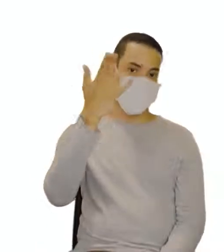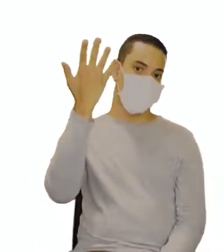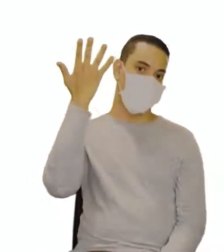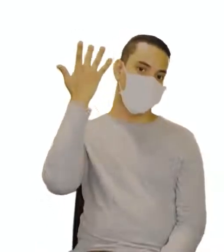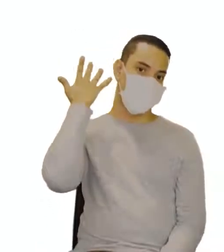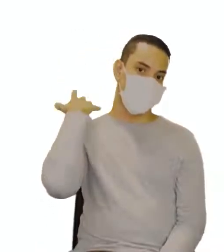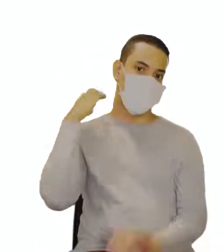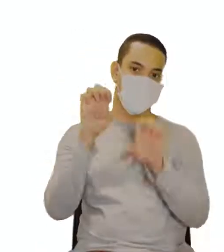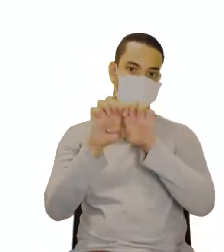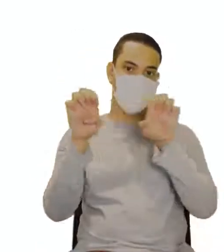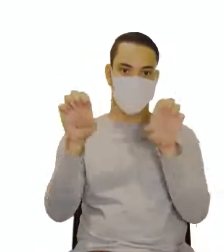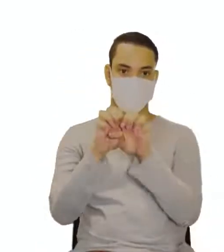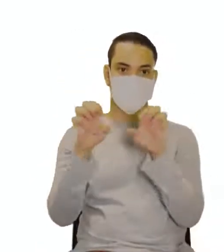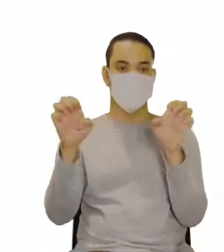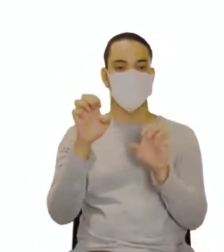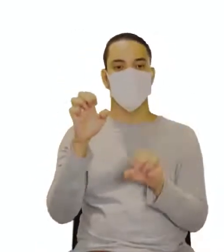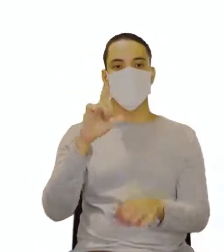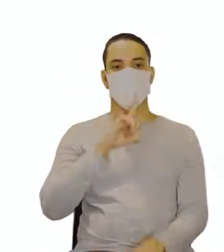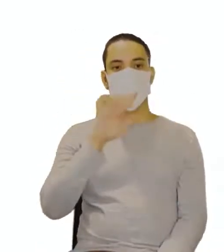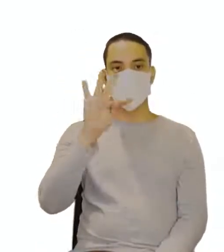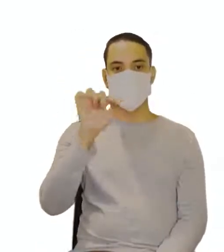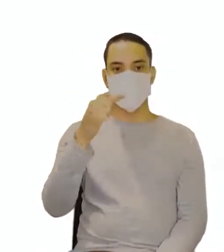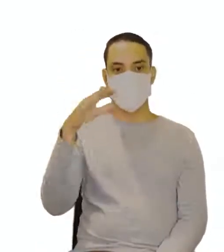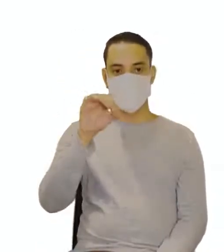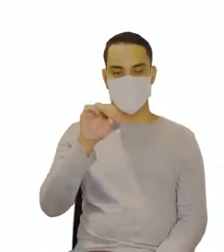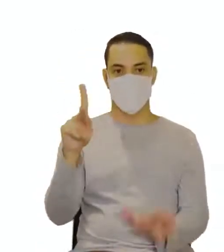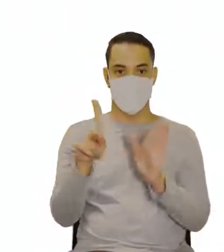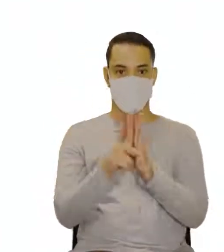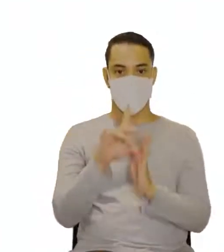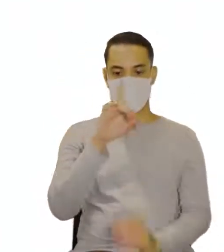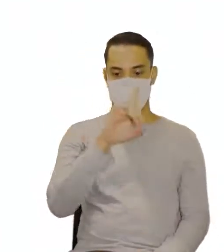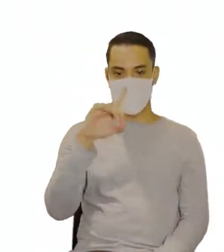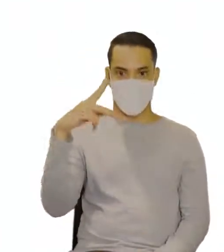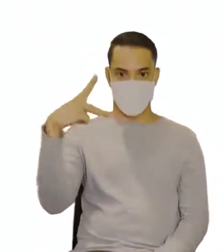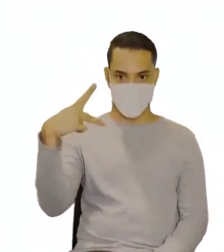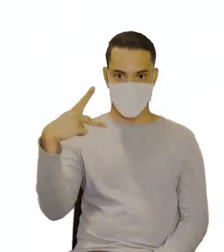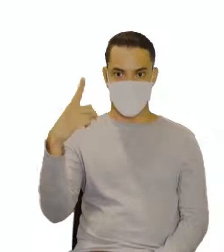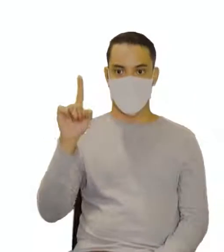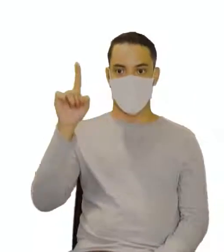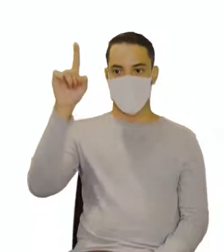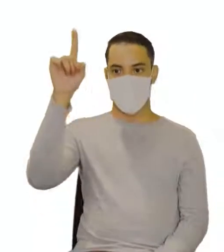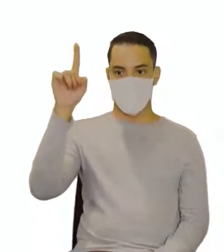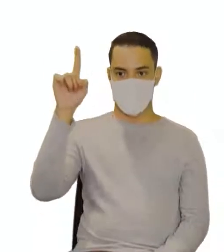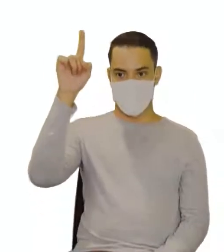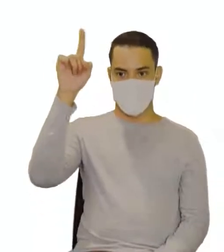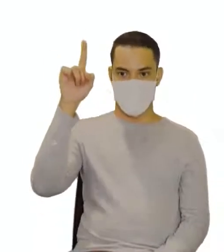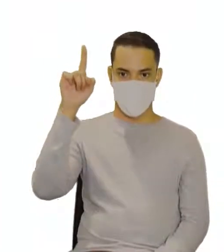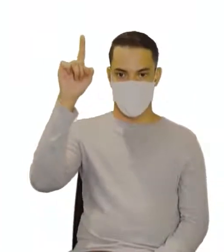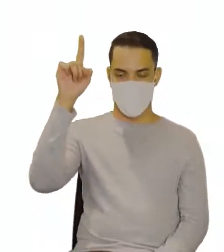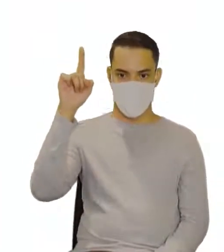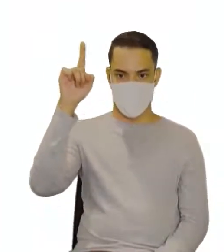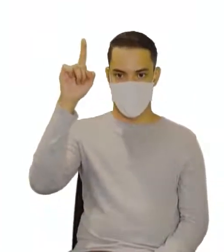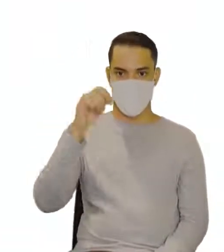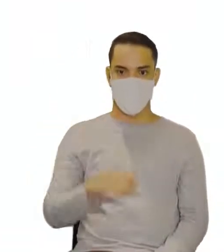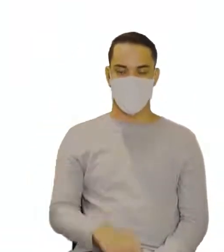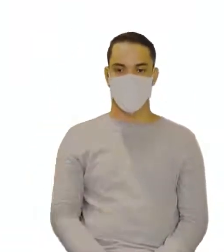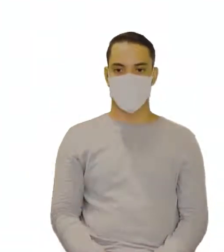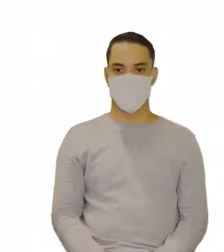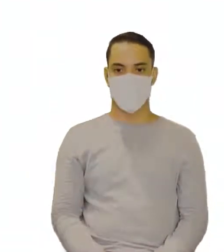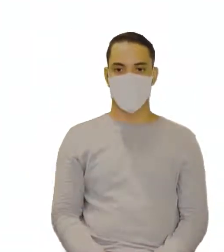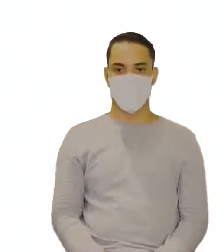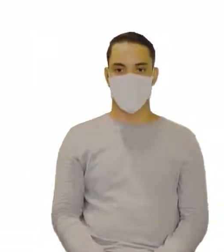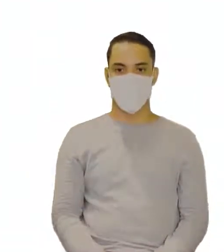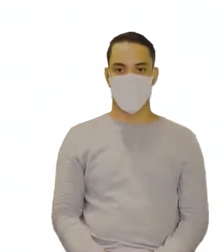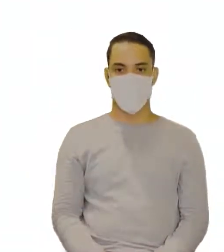do gerador, que a tensão é dada por essa equação aqui, né? Olha só, tá aqui, ó. A tensão